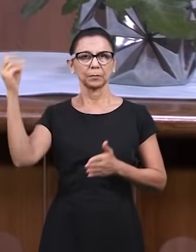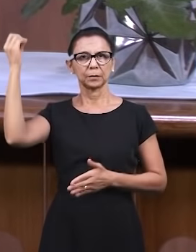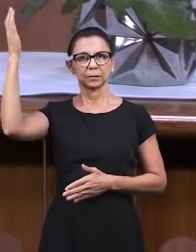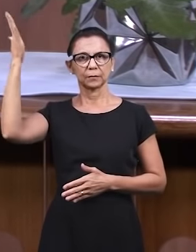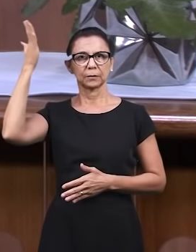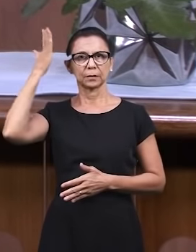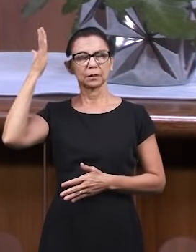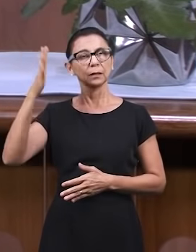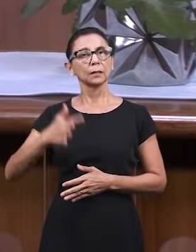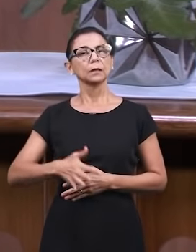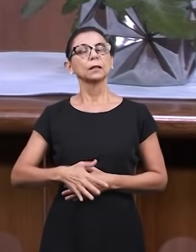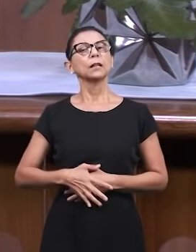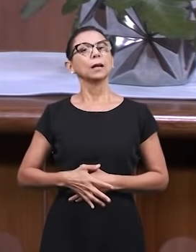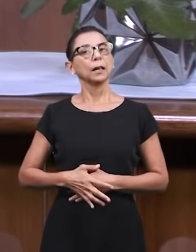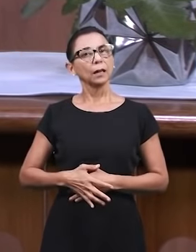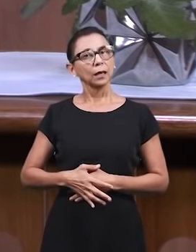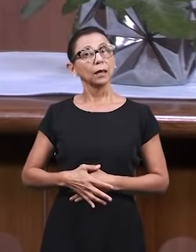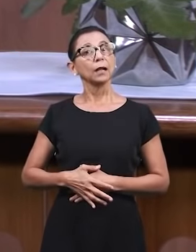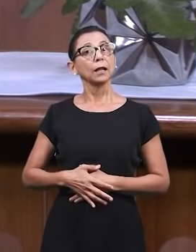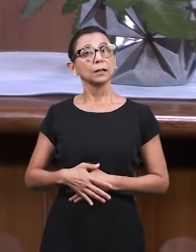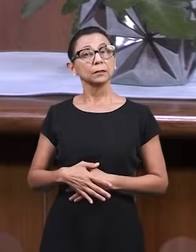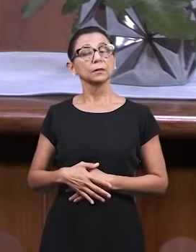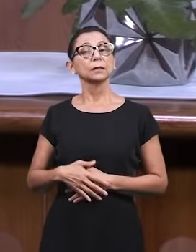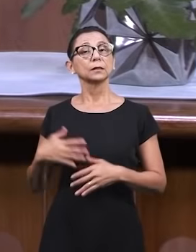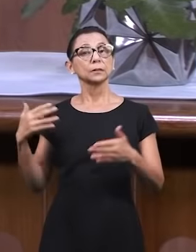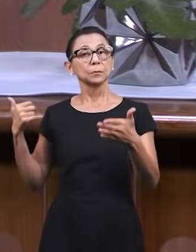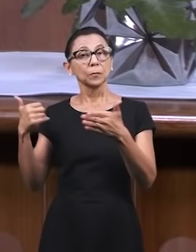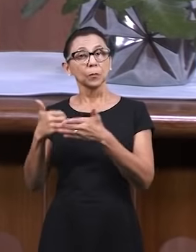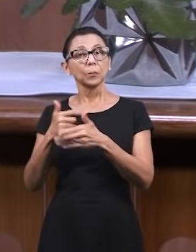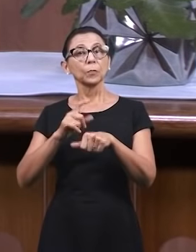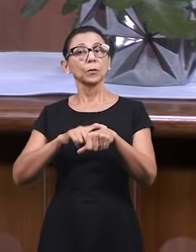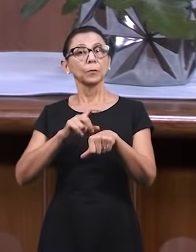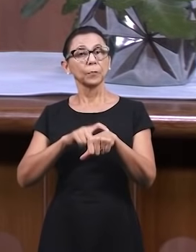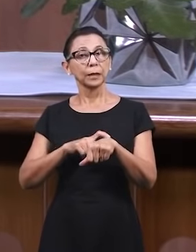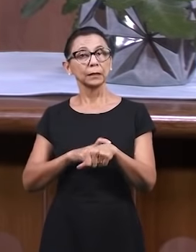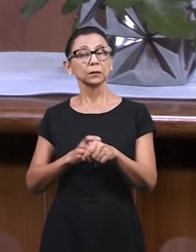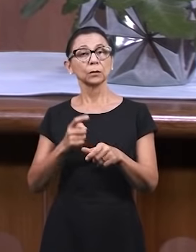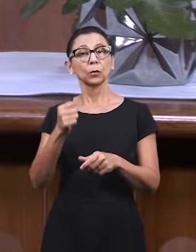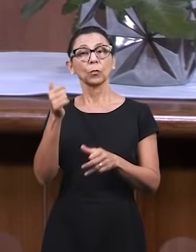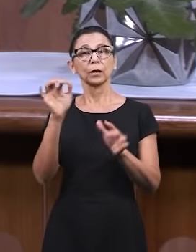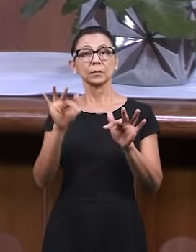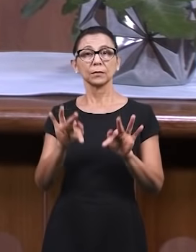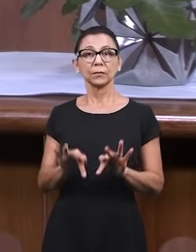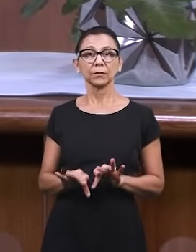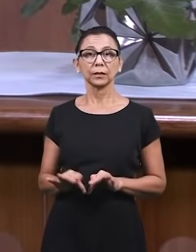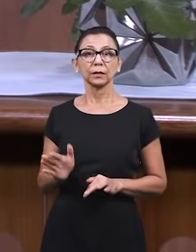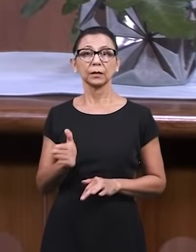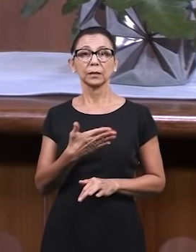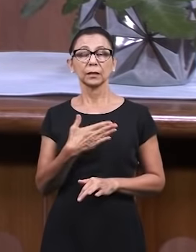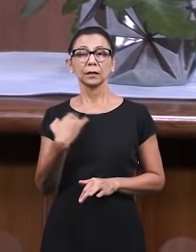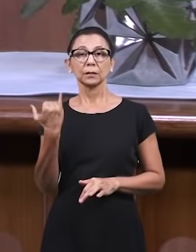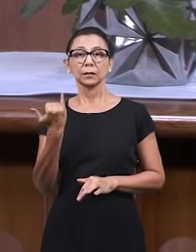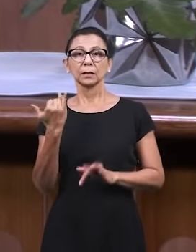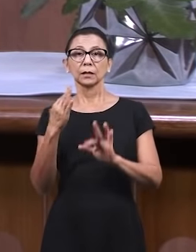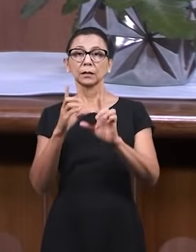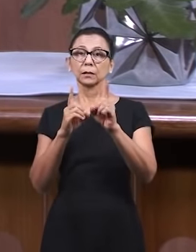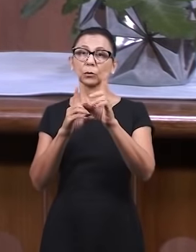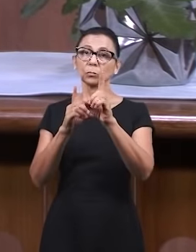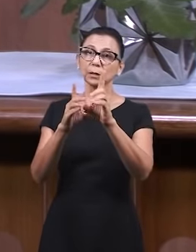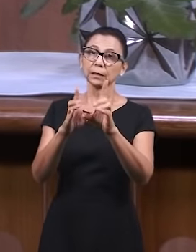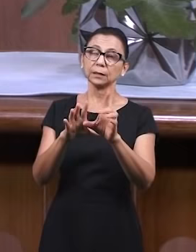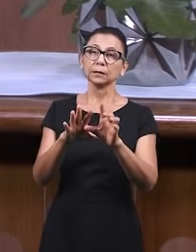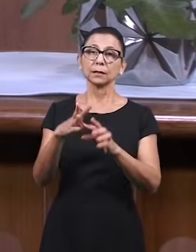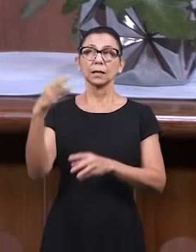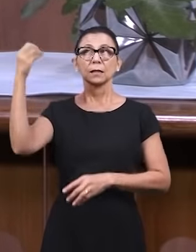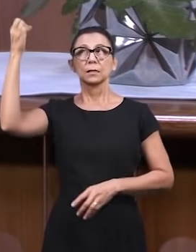É tudo isso que o Senhor tem para a igreja, principalmente nessa última hora, a doutrina do Pai, as revelações, aquilo